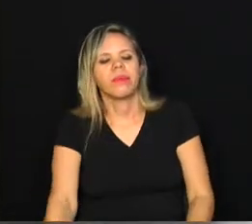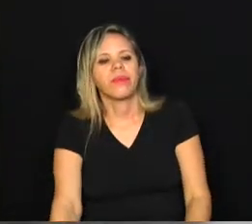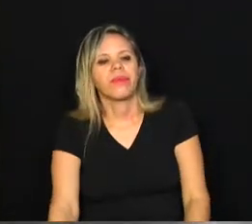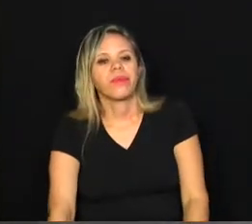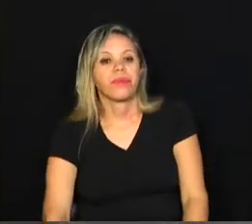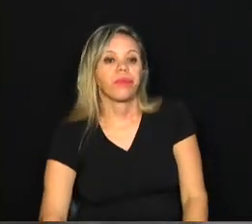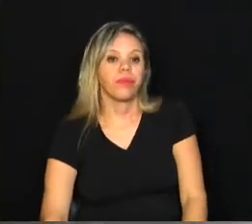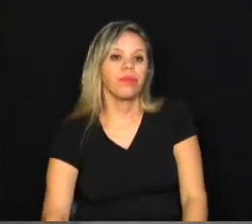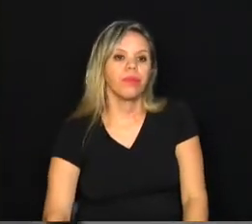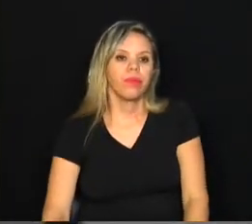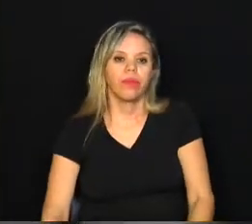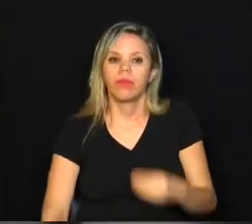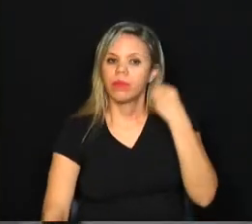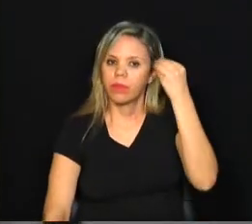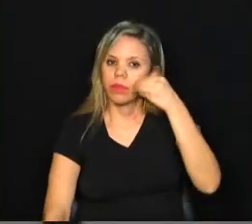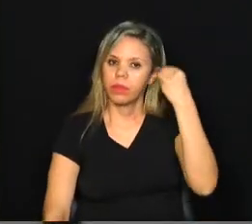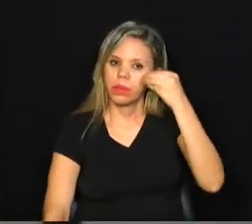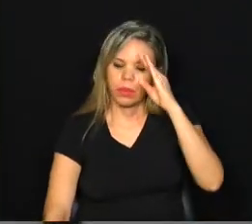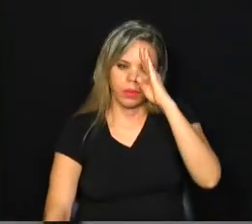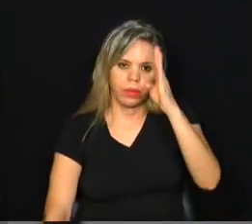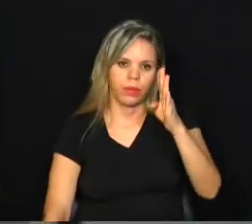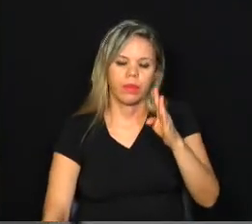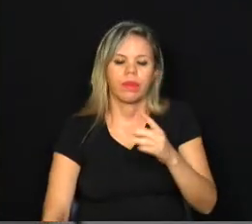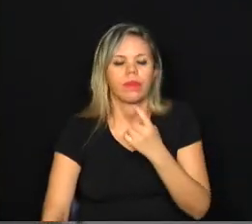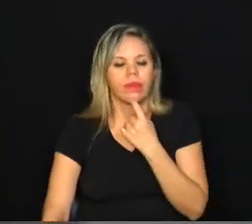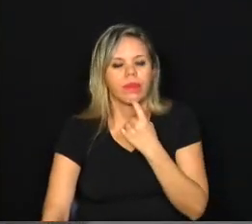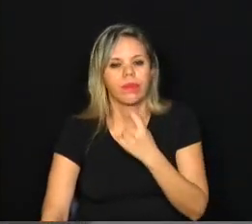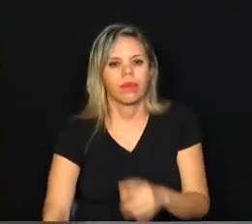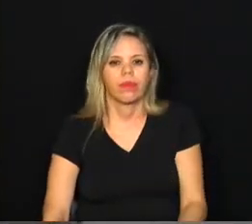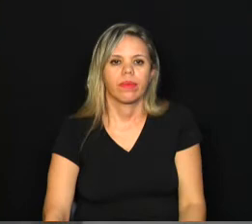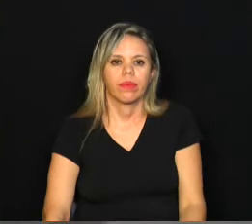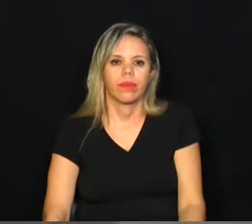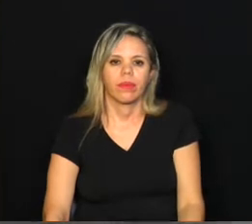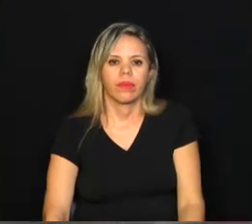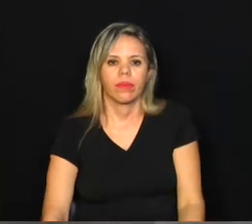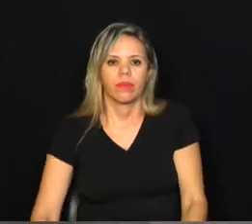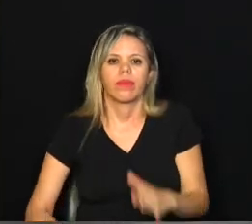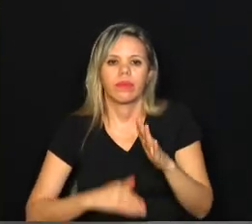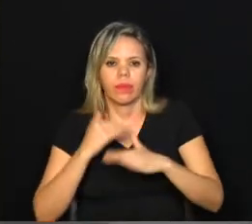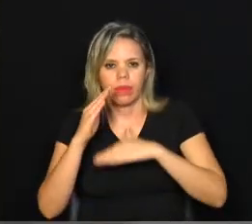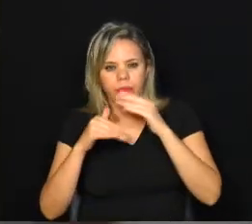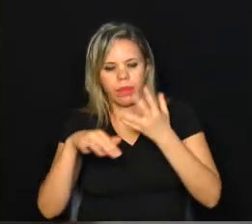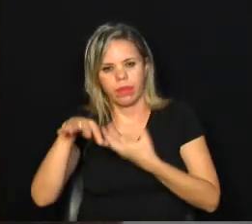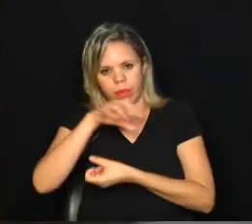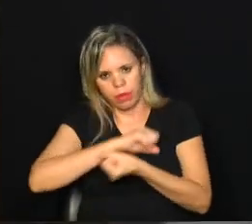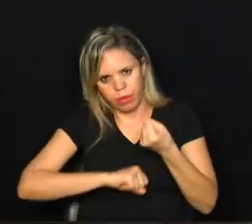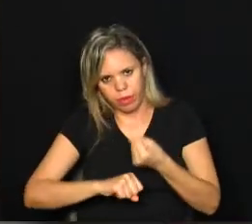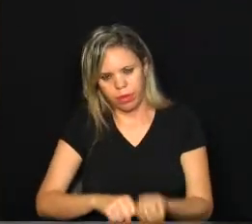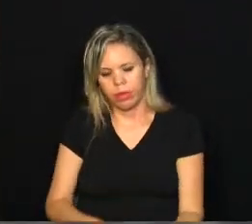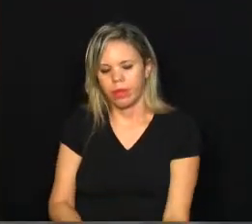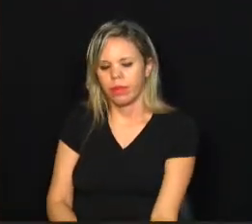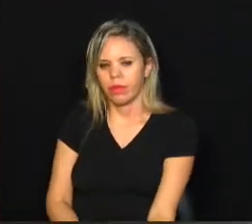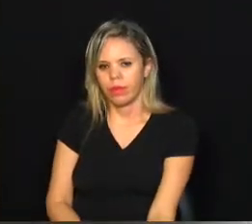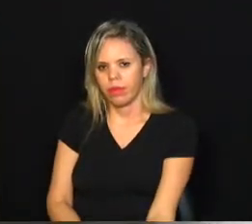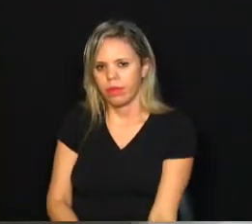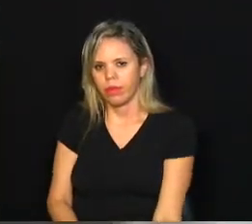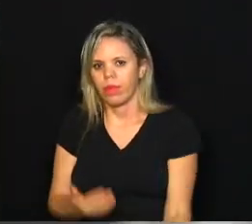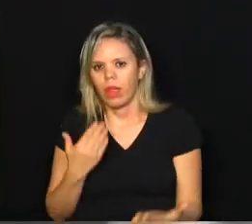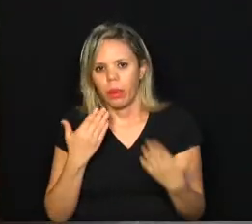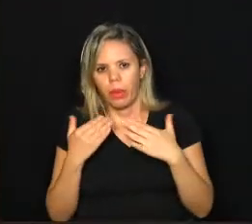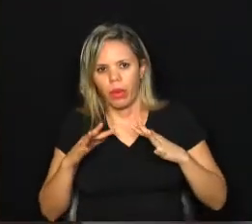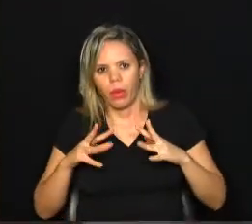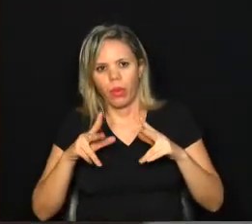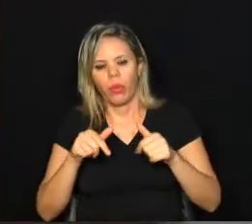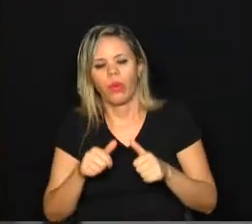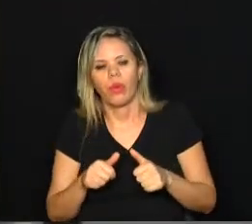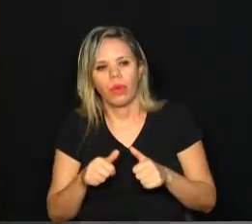um experimento piloto na região de Campinas de desenvolvimento sustentável. E se você conversar em todos os